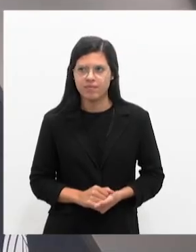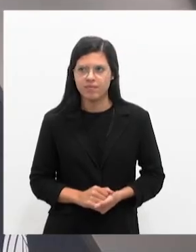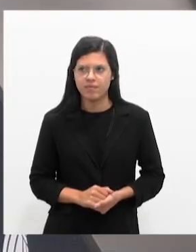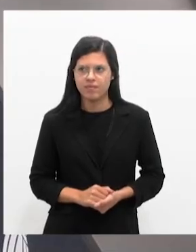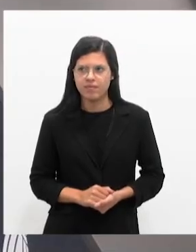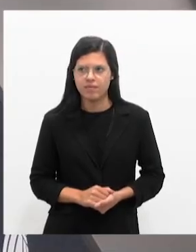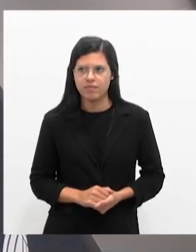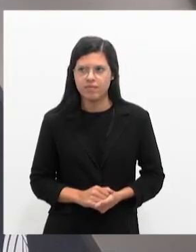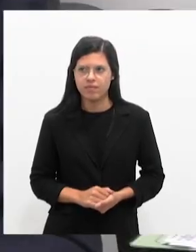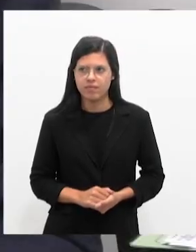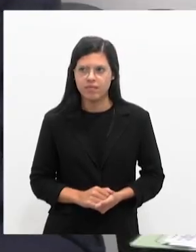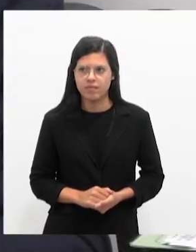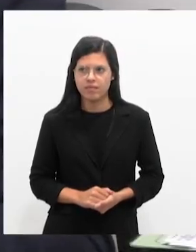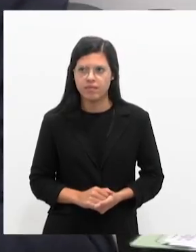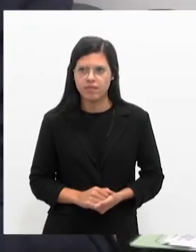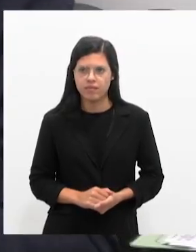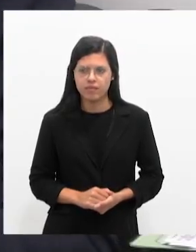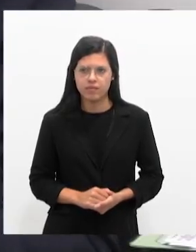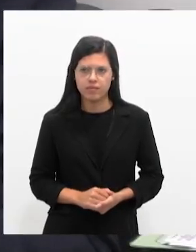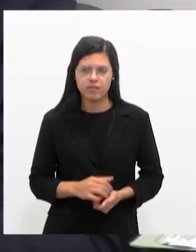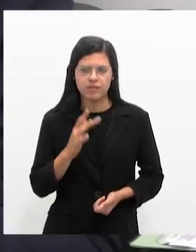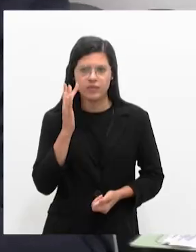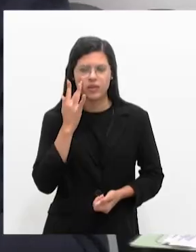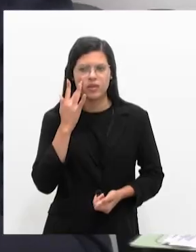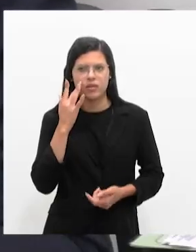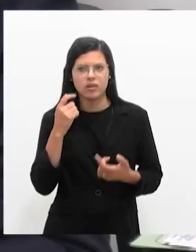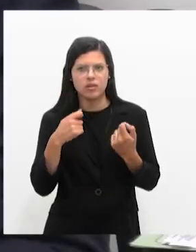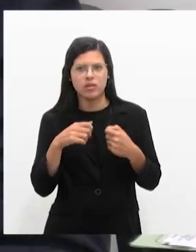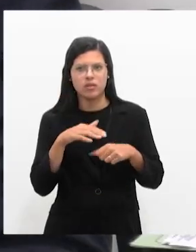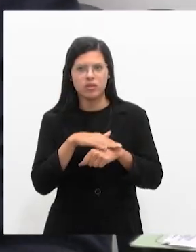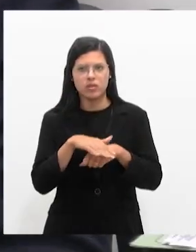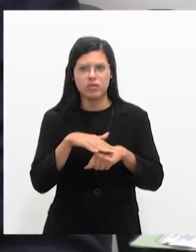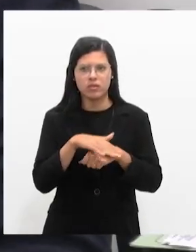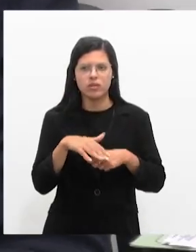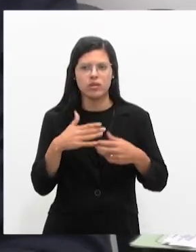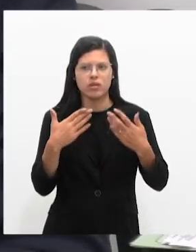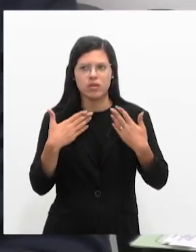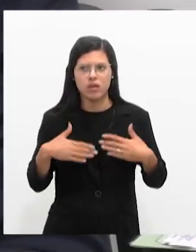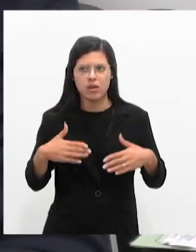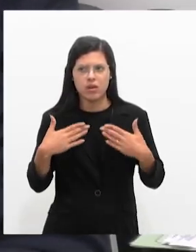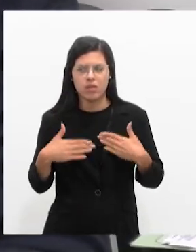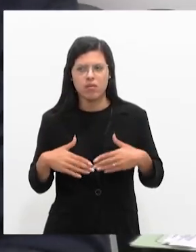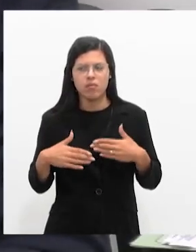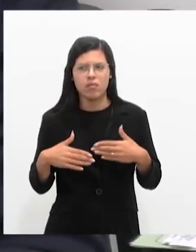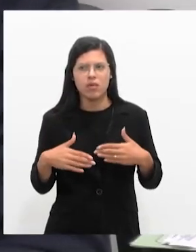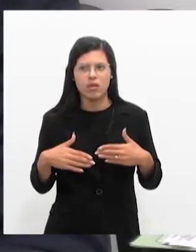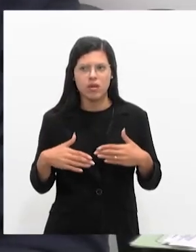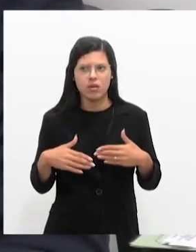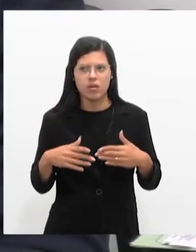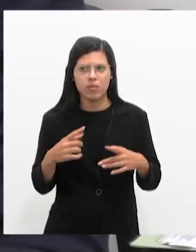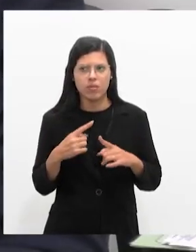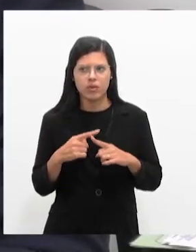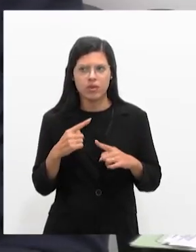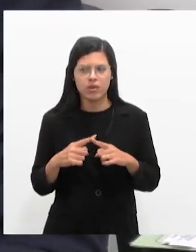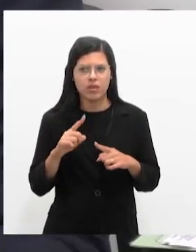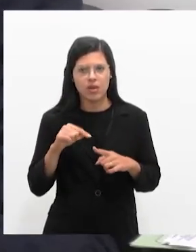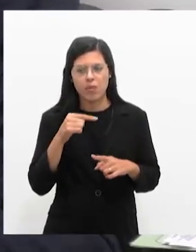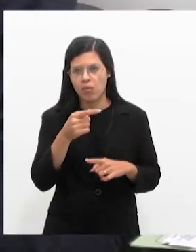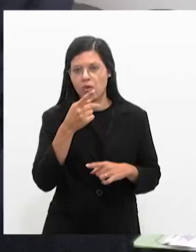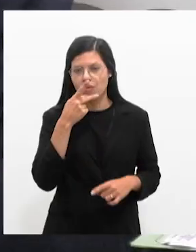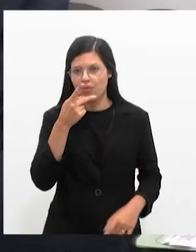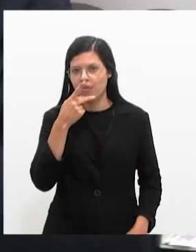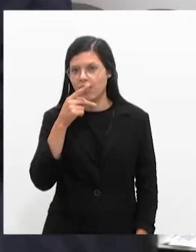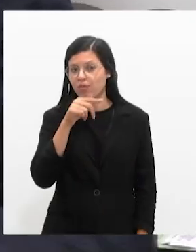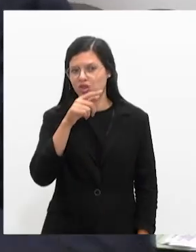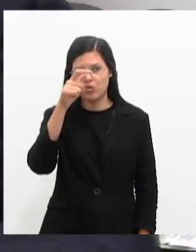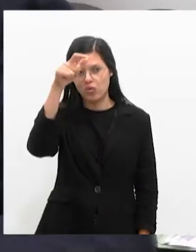Eu acho que a gente deveria conversar isso com muita calma, presidente. Daqui a pouco vão demonizar o senhor. A gente já ouviu.